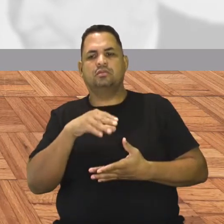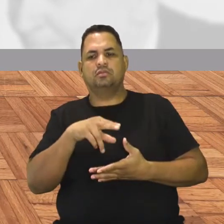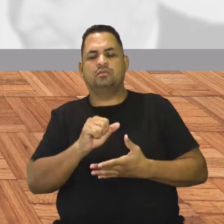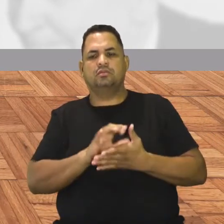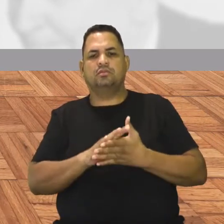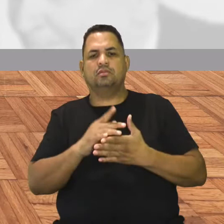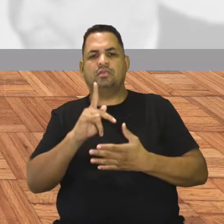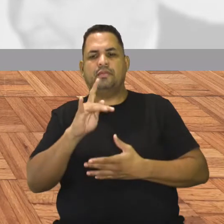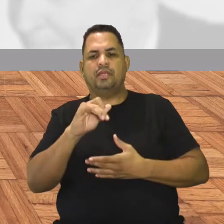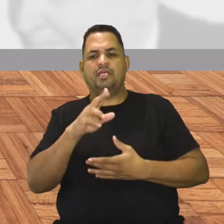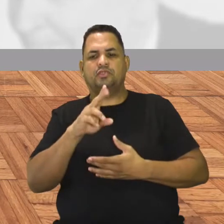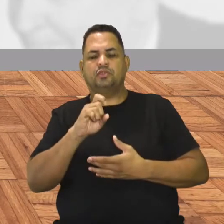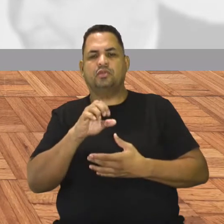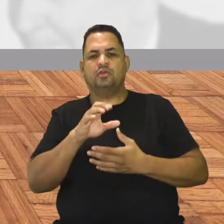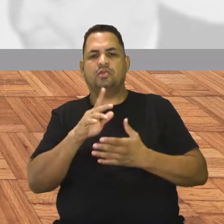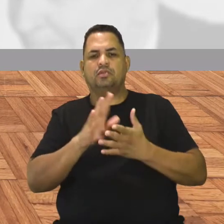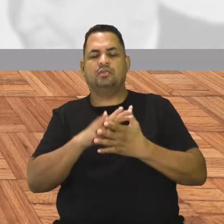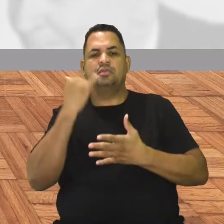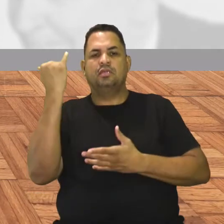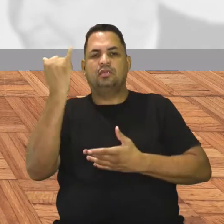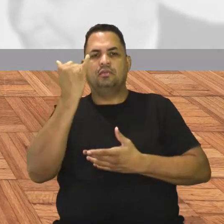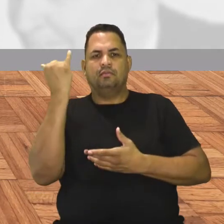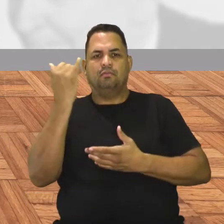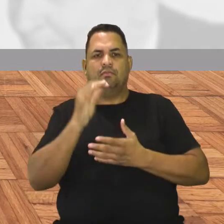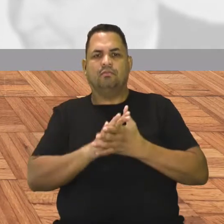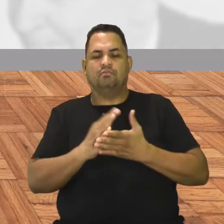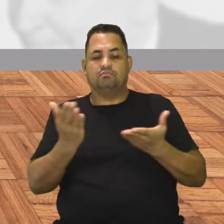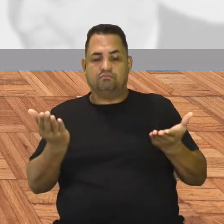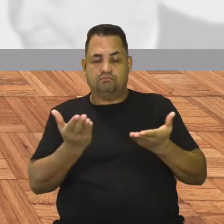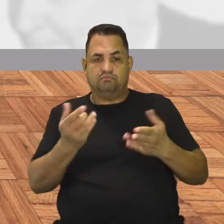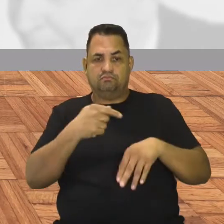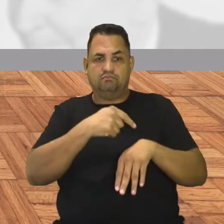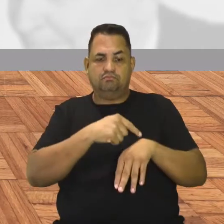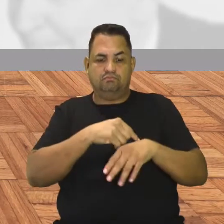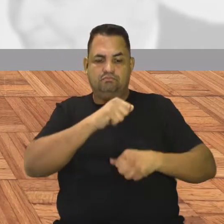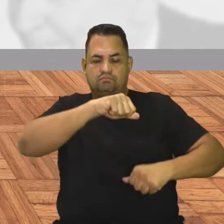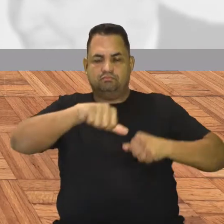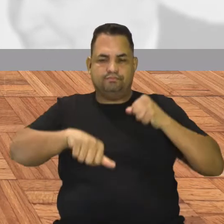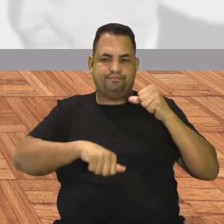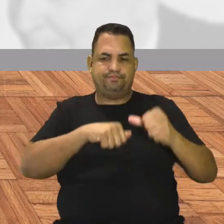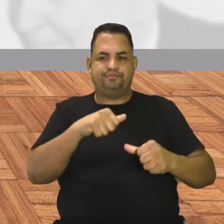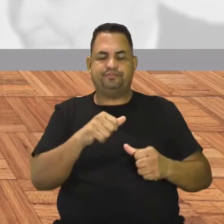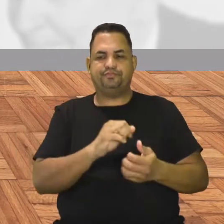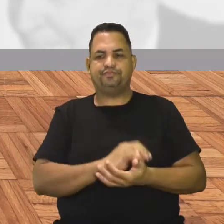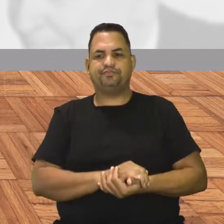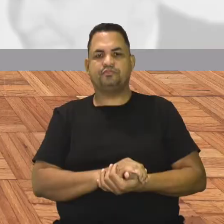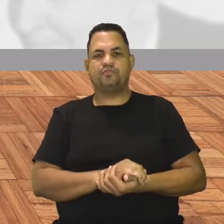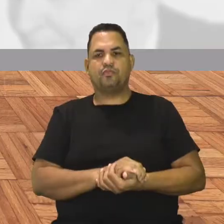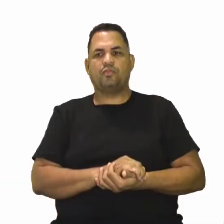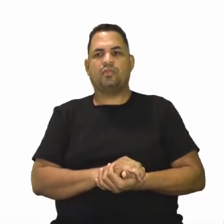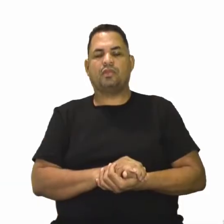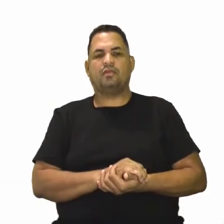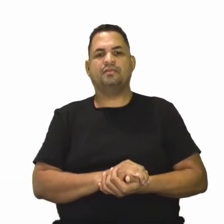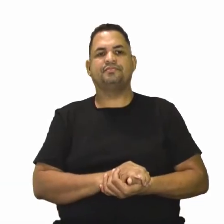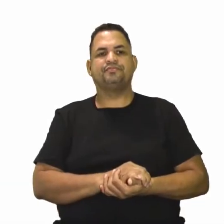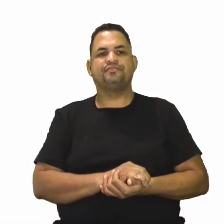e a perestroika, ela foi importantíssima para esse momento, para essa transição. Olhem na tela de